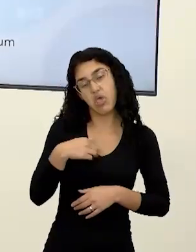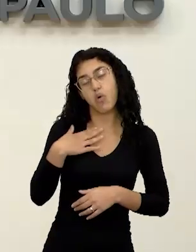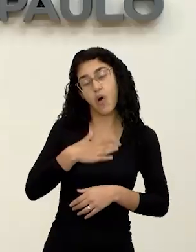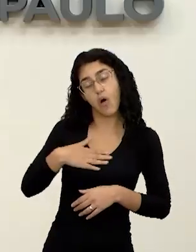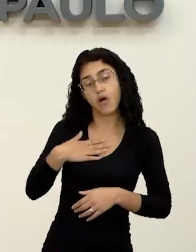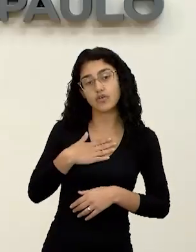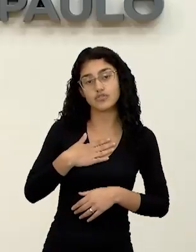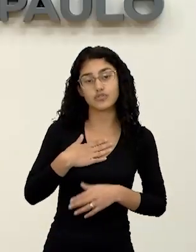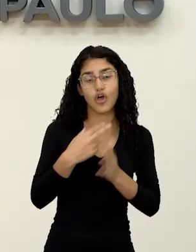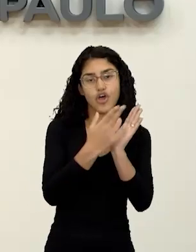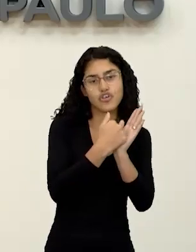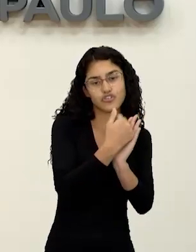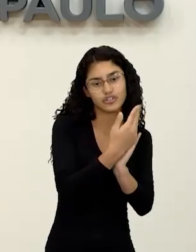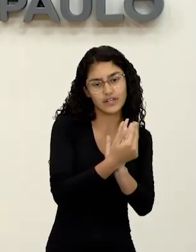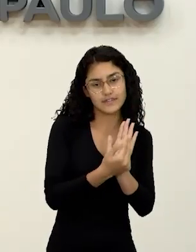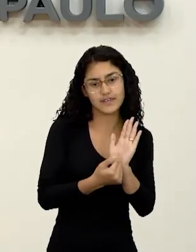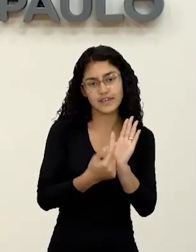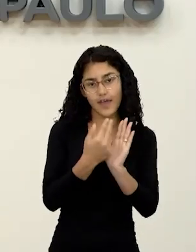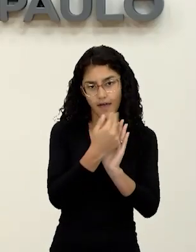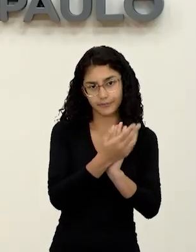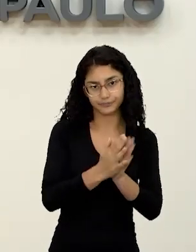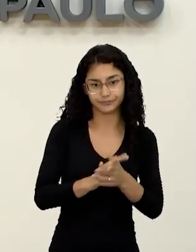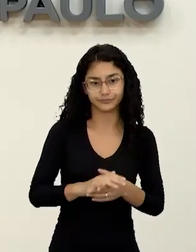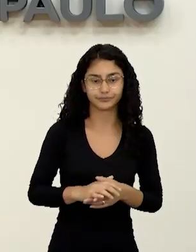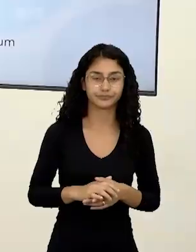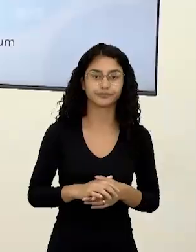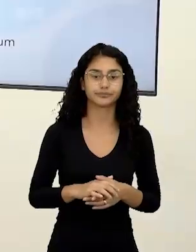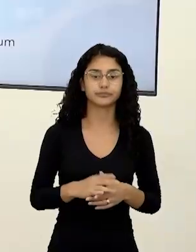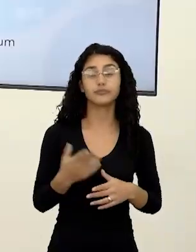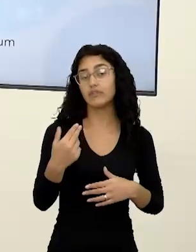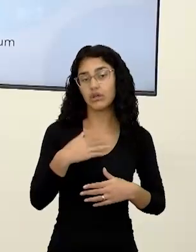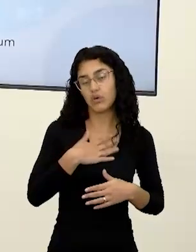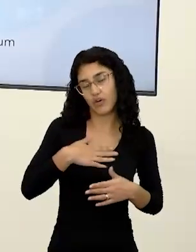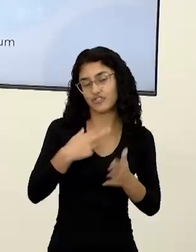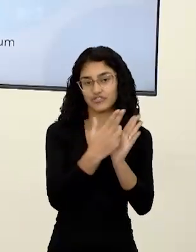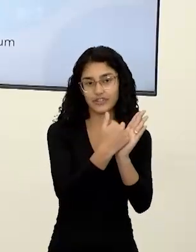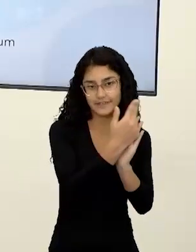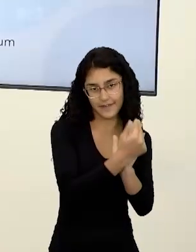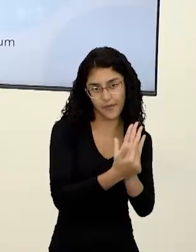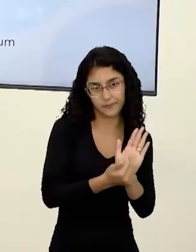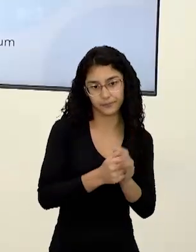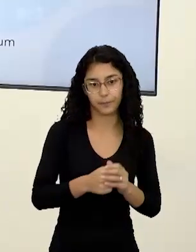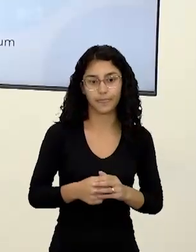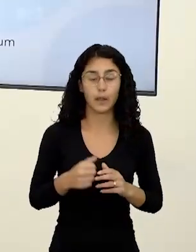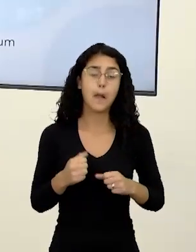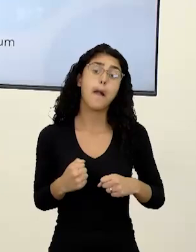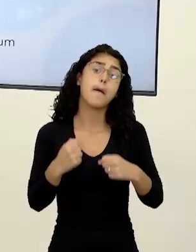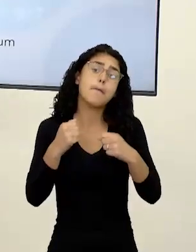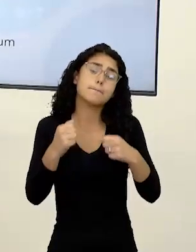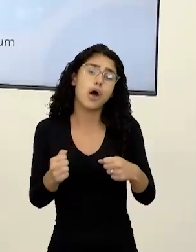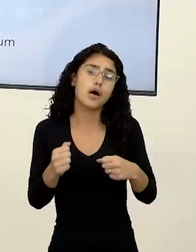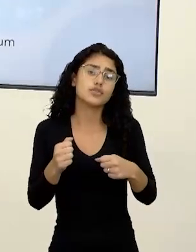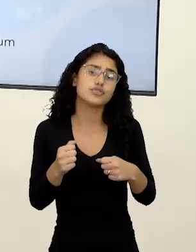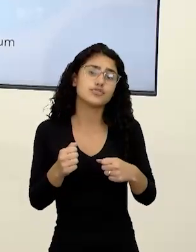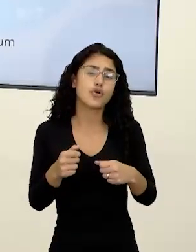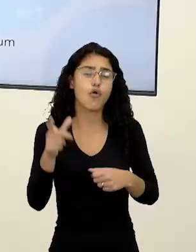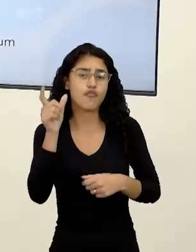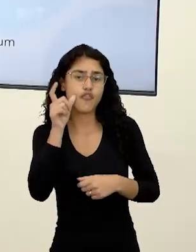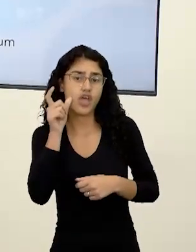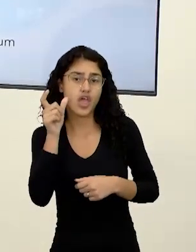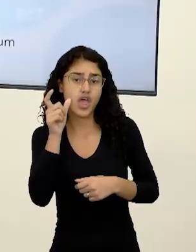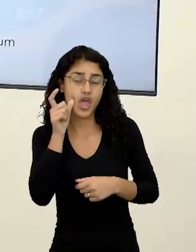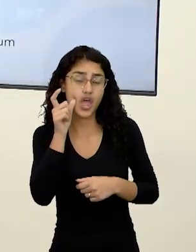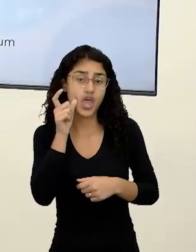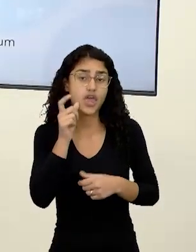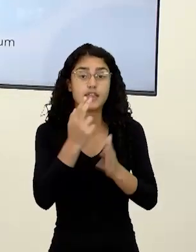aí, é verdade, gente. Olha pro lado, o que você tá fazendo? Então, às vezes, eu tô desenhando. Eu posso pegar desenhos de outras